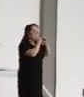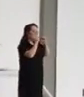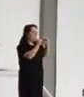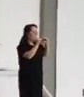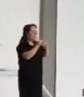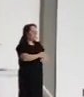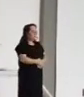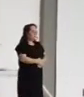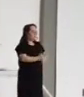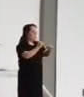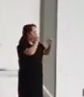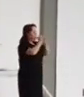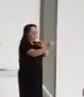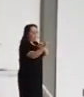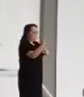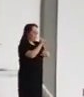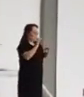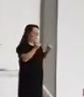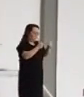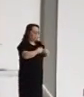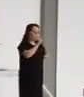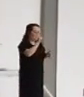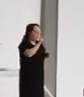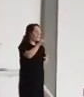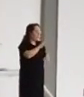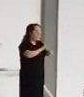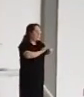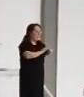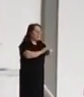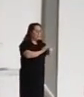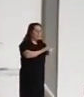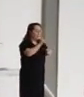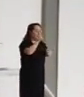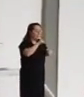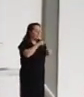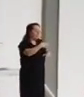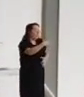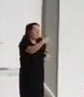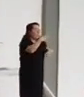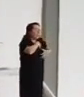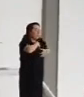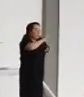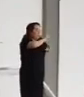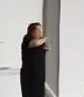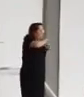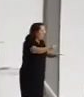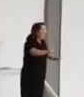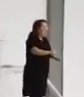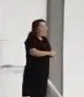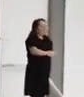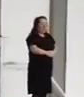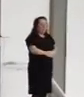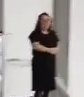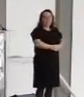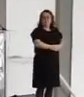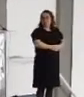desinformações. Autismo não é uma doença, mas apenas um jeito diferente de ser obrigado pelo